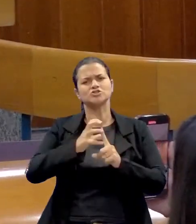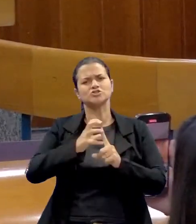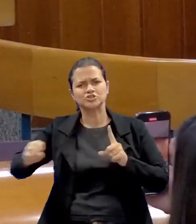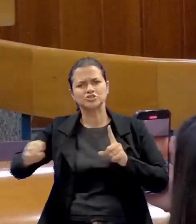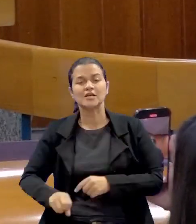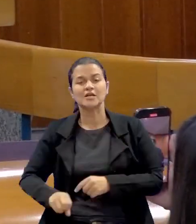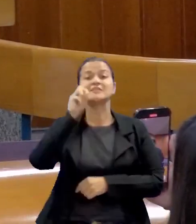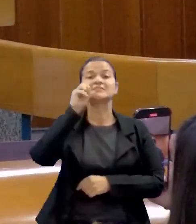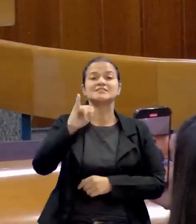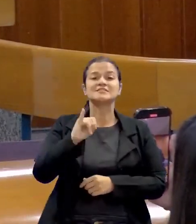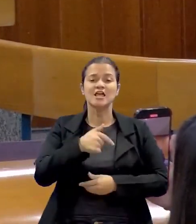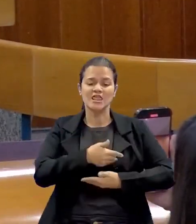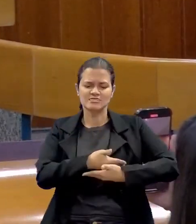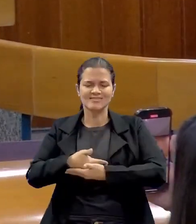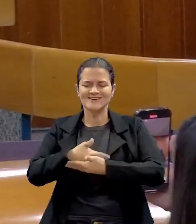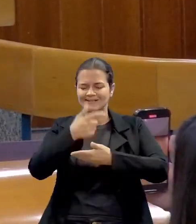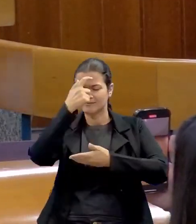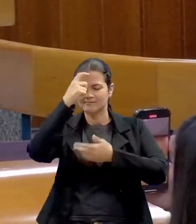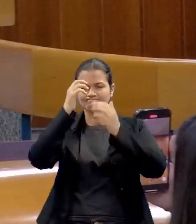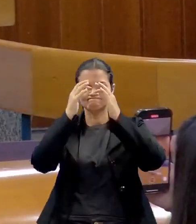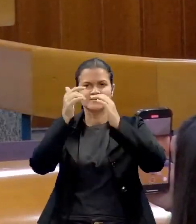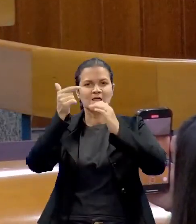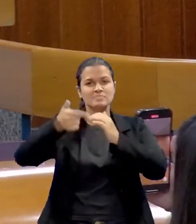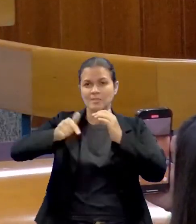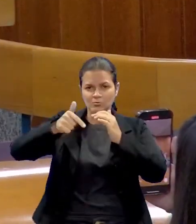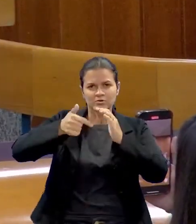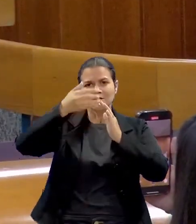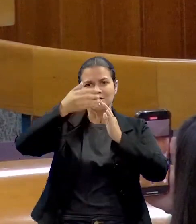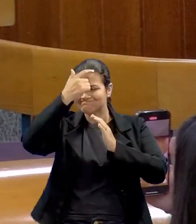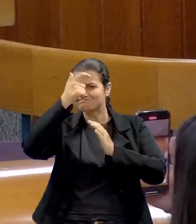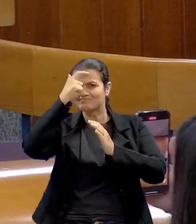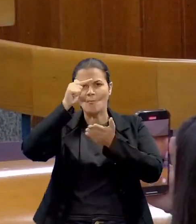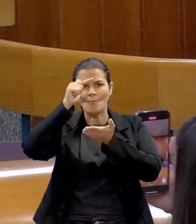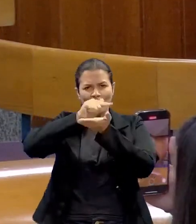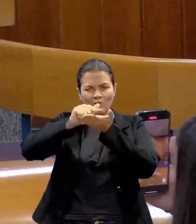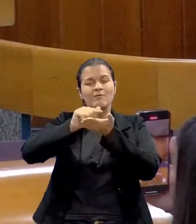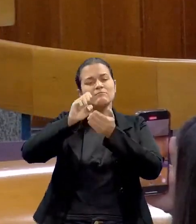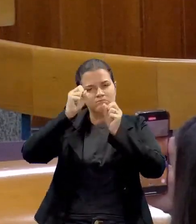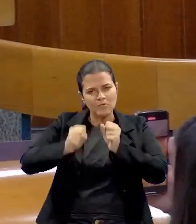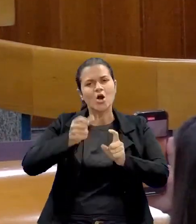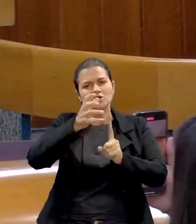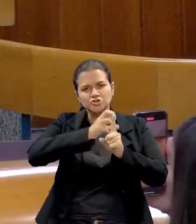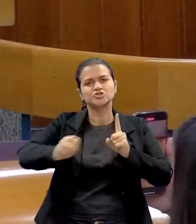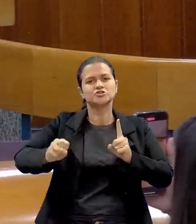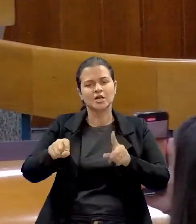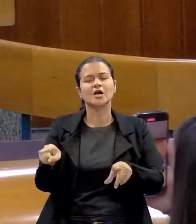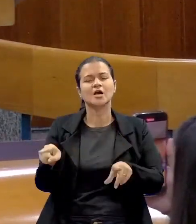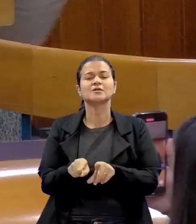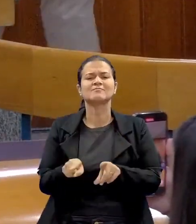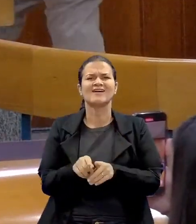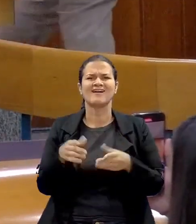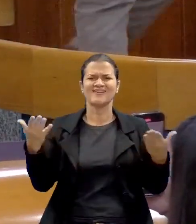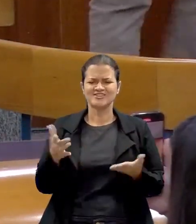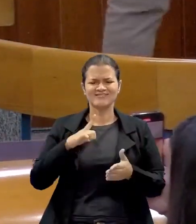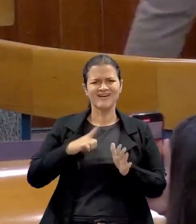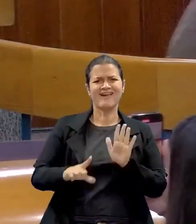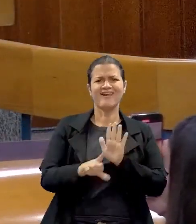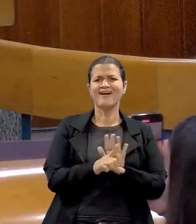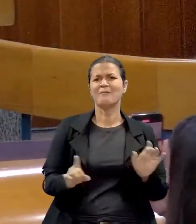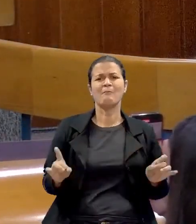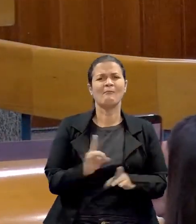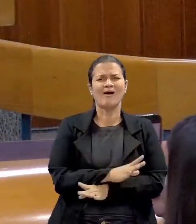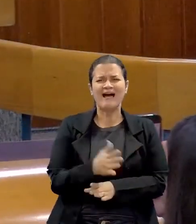anencefalo. Ou seja, já existem as previsões legais e agora quer prever na lei